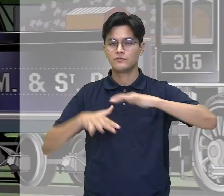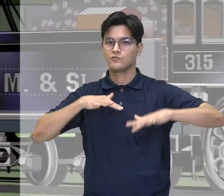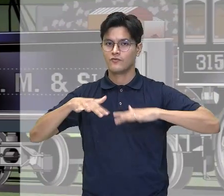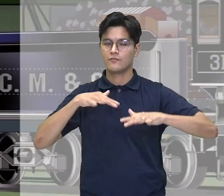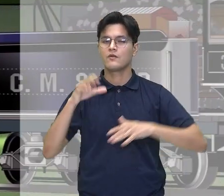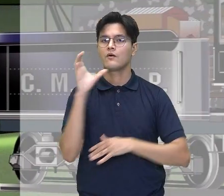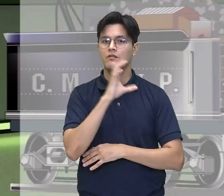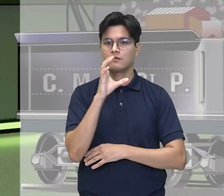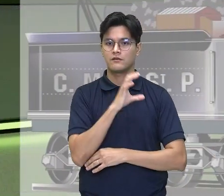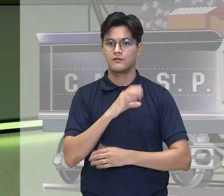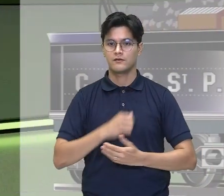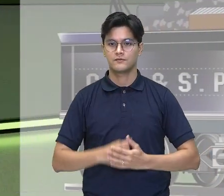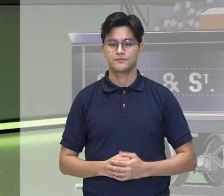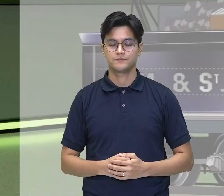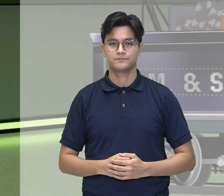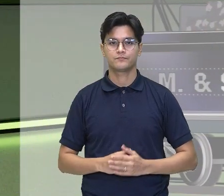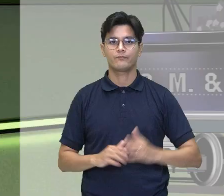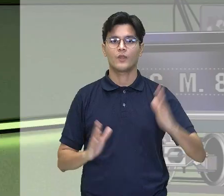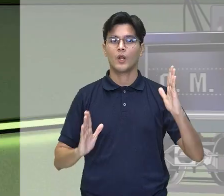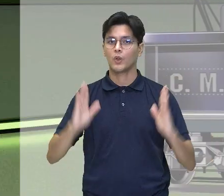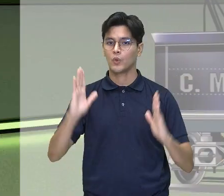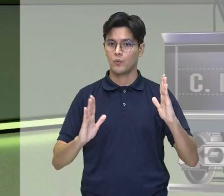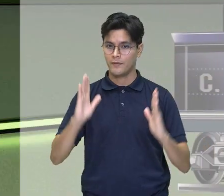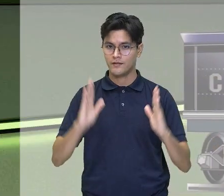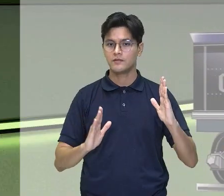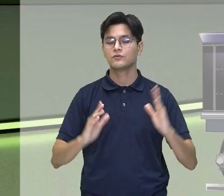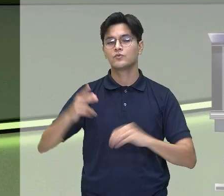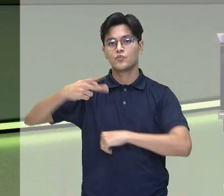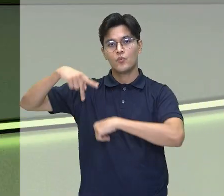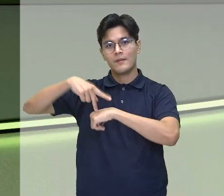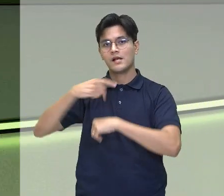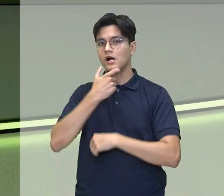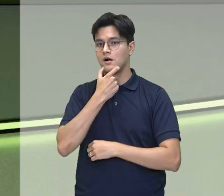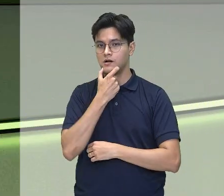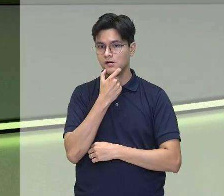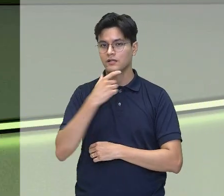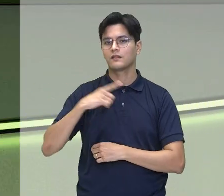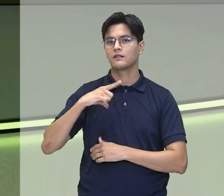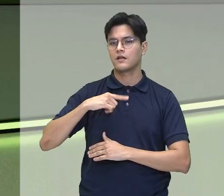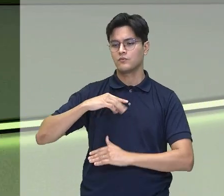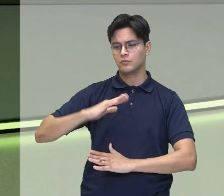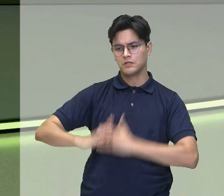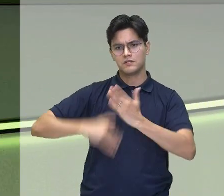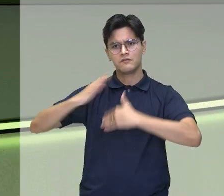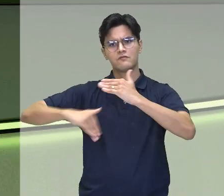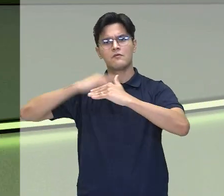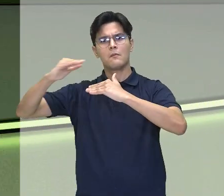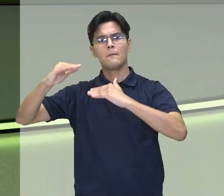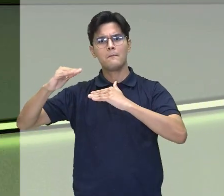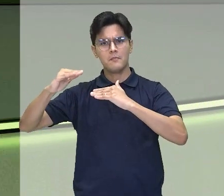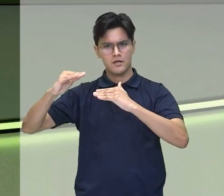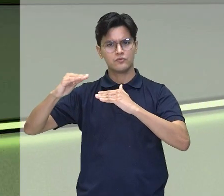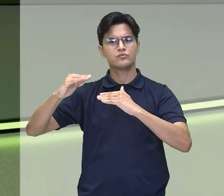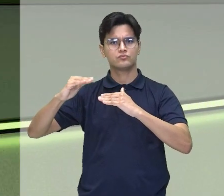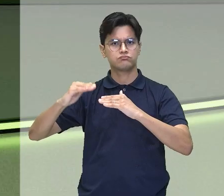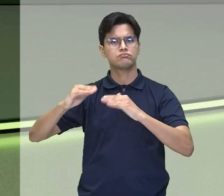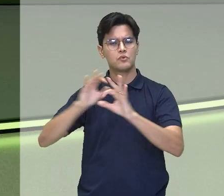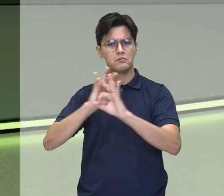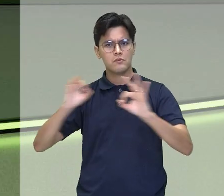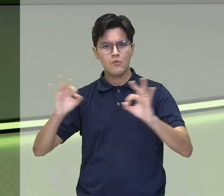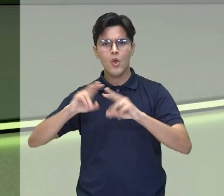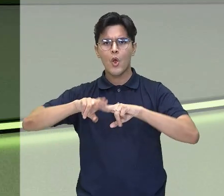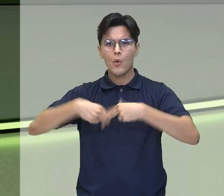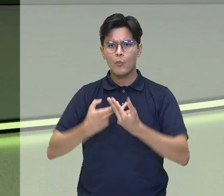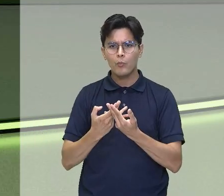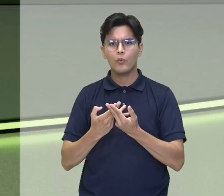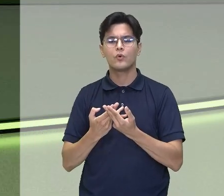Nesta época, a Inglaterra teve um desenvolvimento nunca visto antes, devido aí às conexões